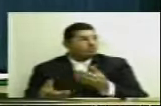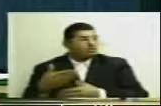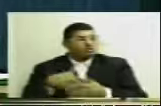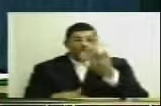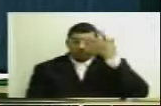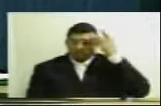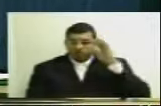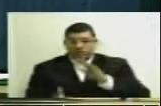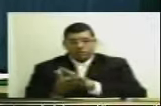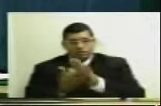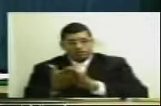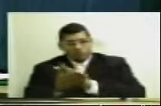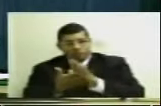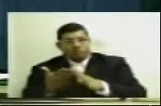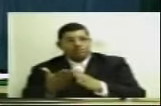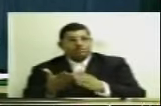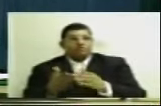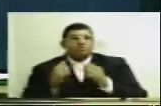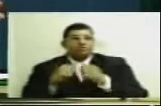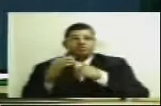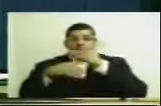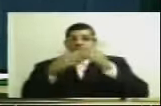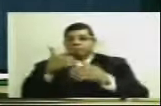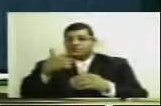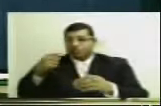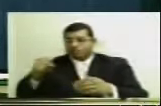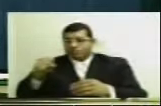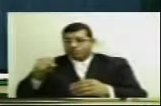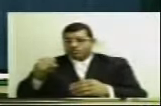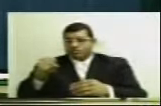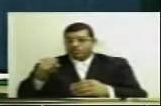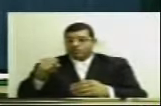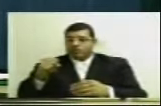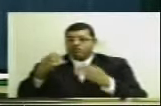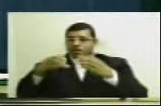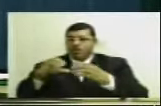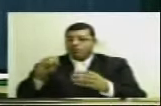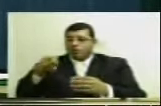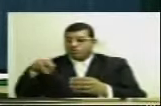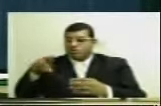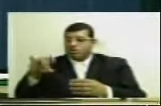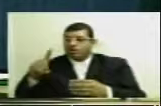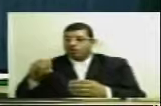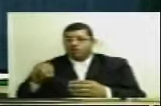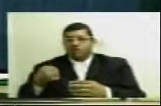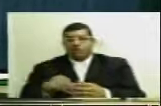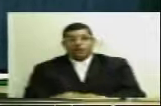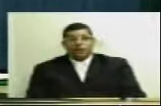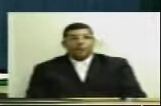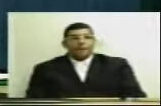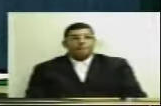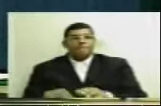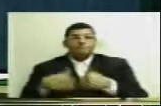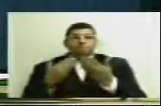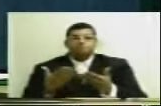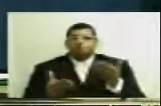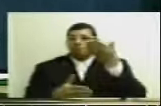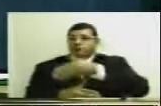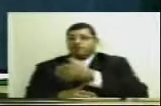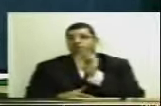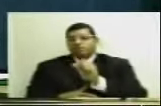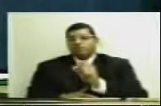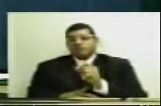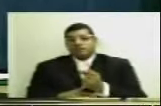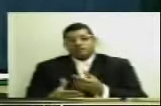não satisfeito de criar 280 cargos comissionados, dos cargos